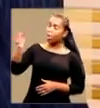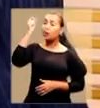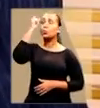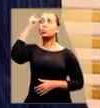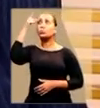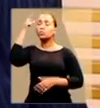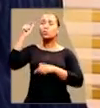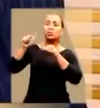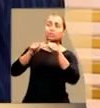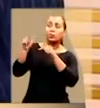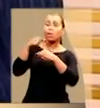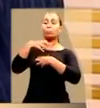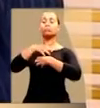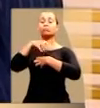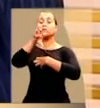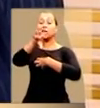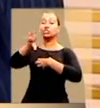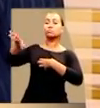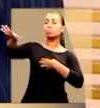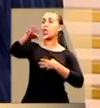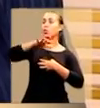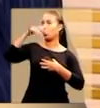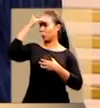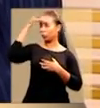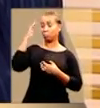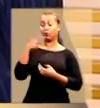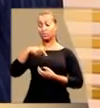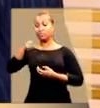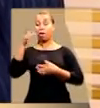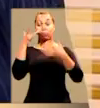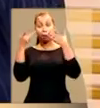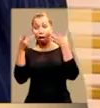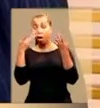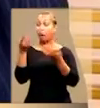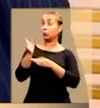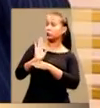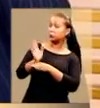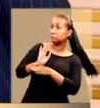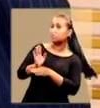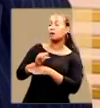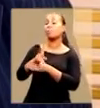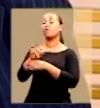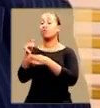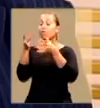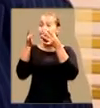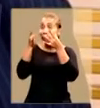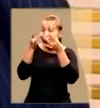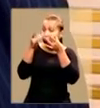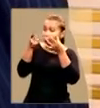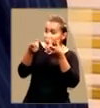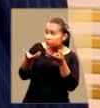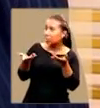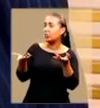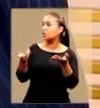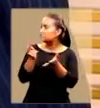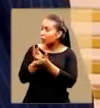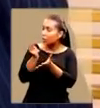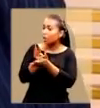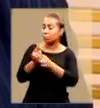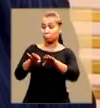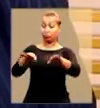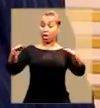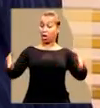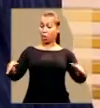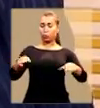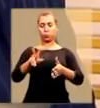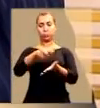A cultura trabalha com o sentimento das pessoas, né? Quando você vai ao teatro, você vai ao cinema, você vai ver um espetáculo, você vê sempre